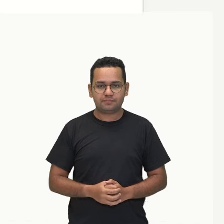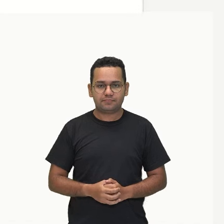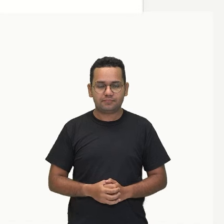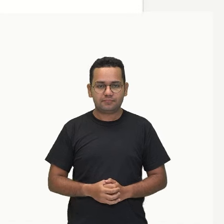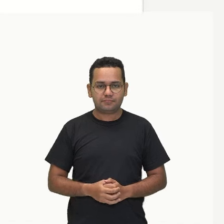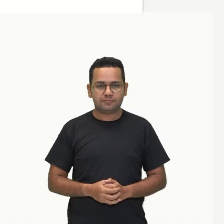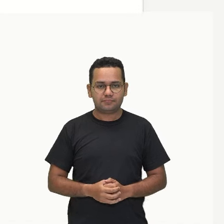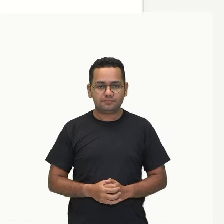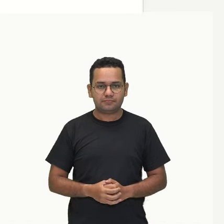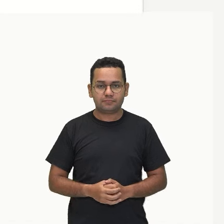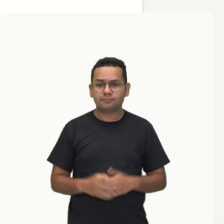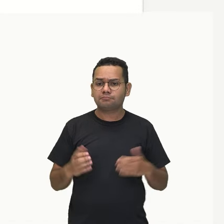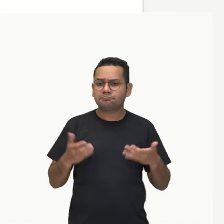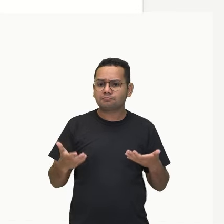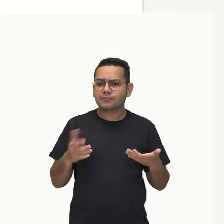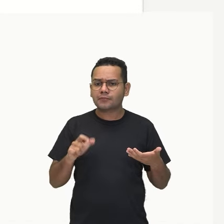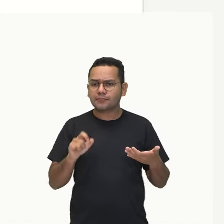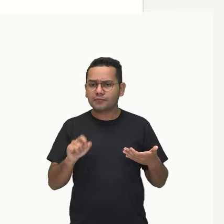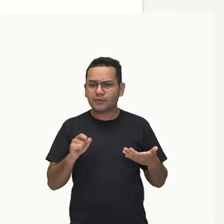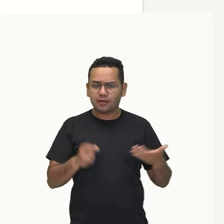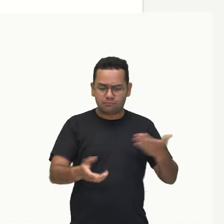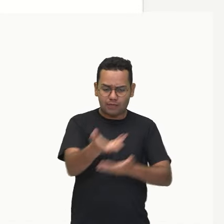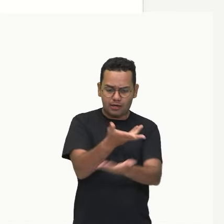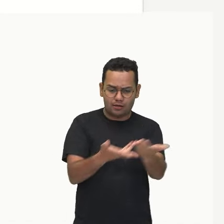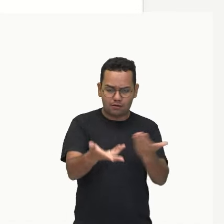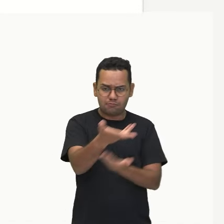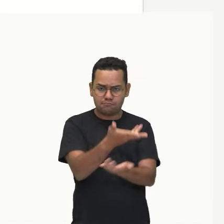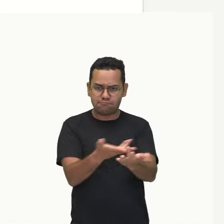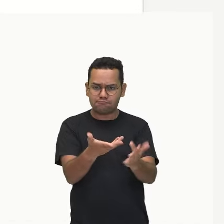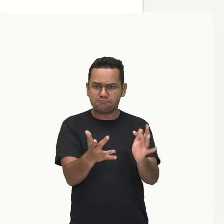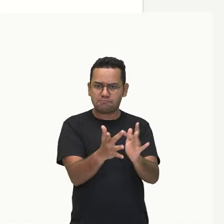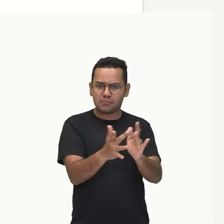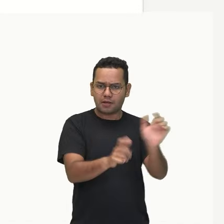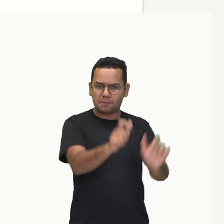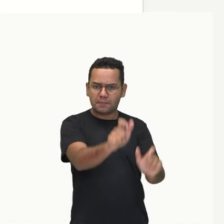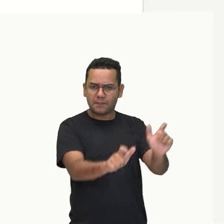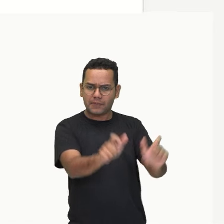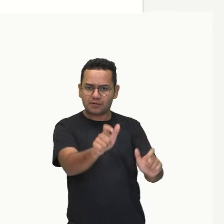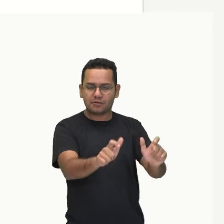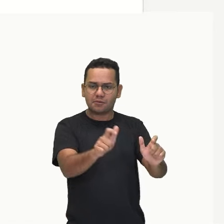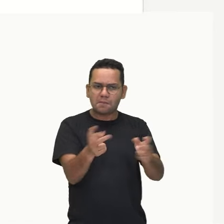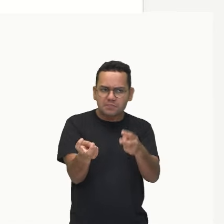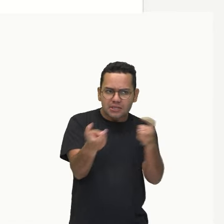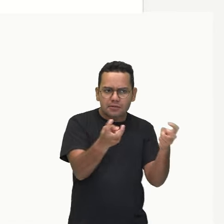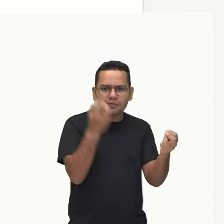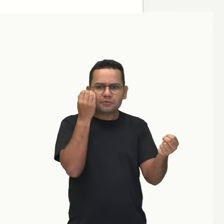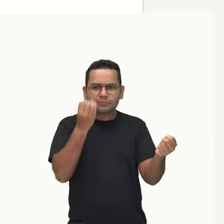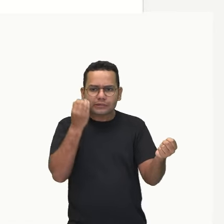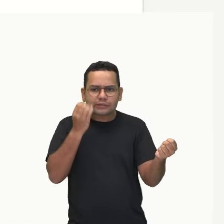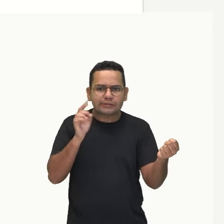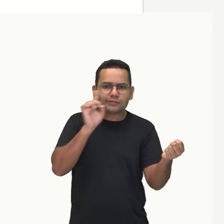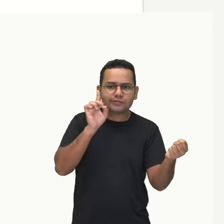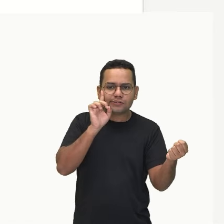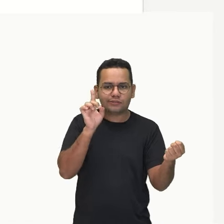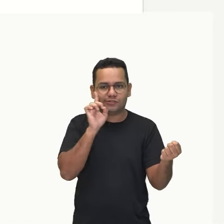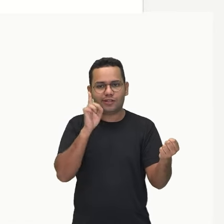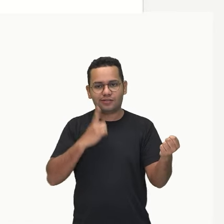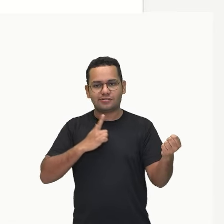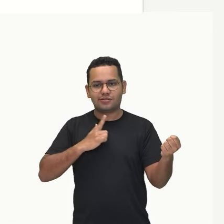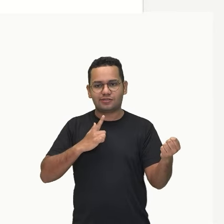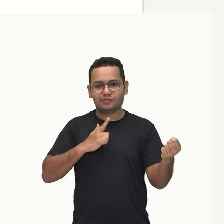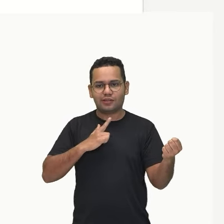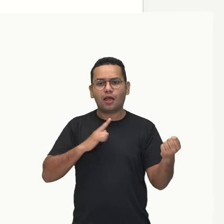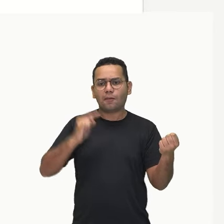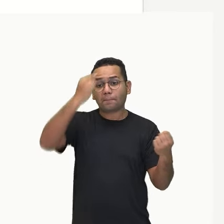Ser humano e ambiente que está aí. Esse é o conhecimento empírico, tá? É o conhecimento também chamado de senso